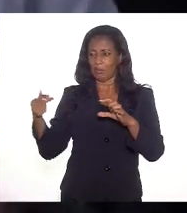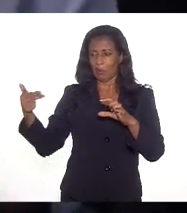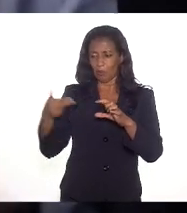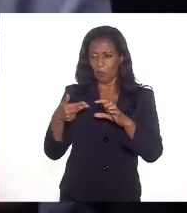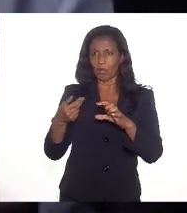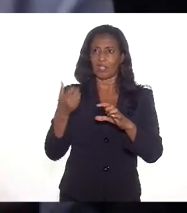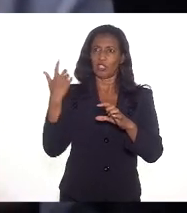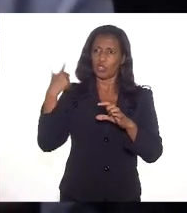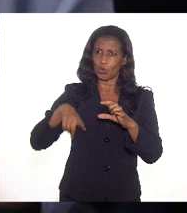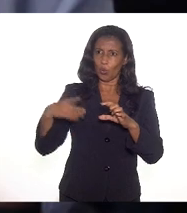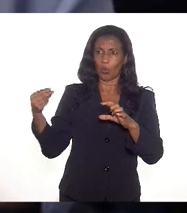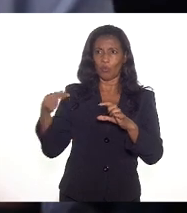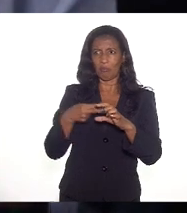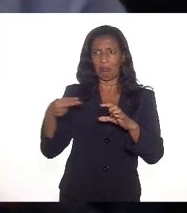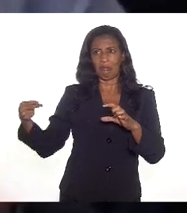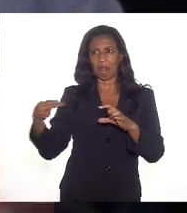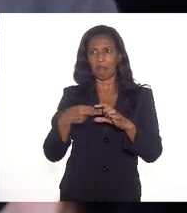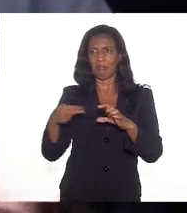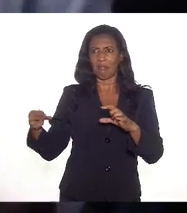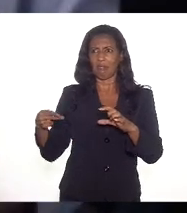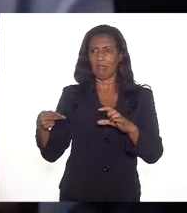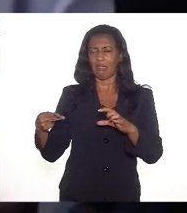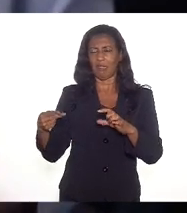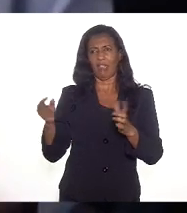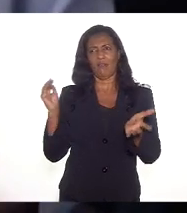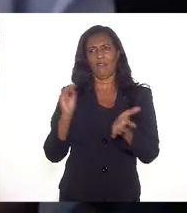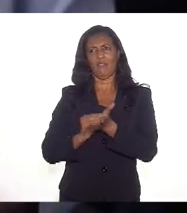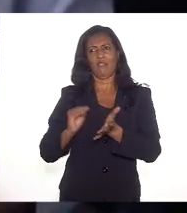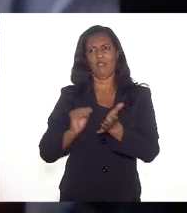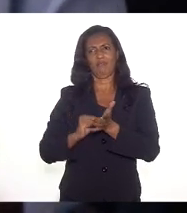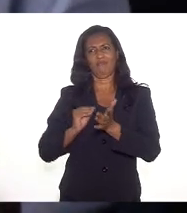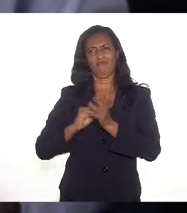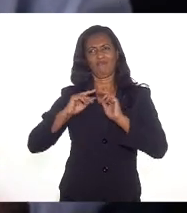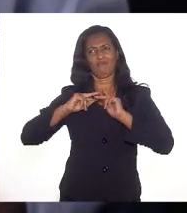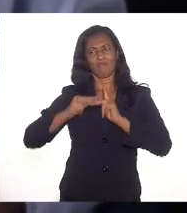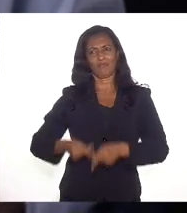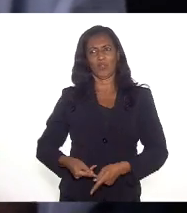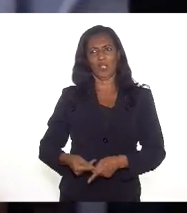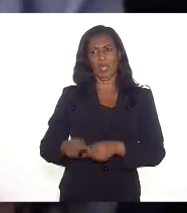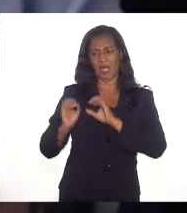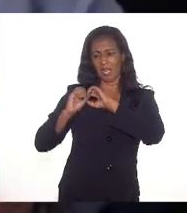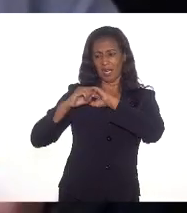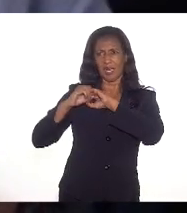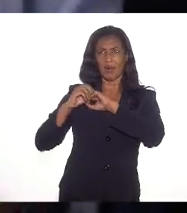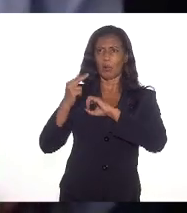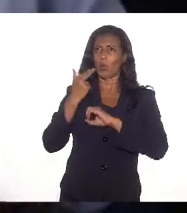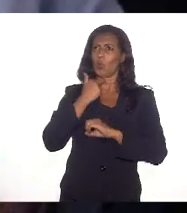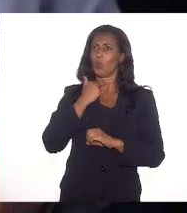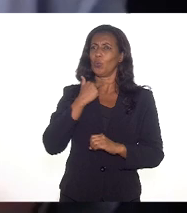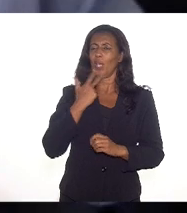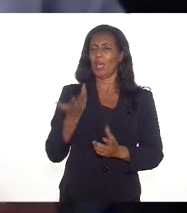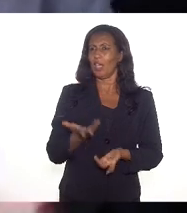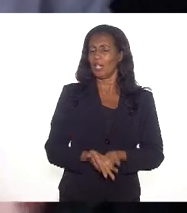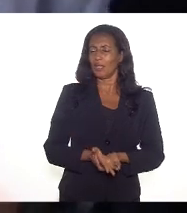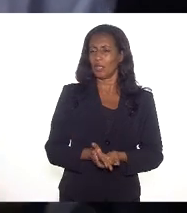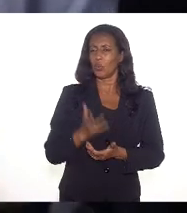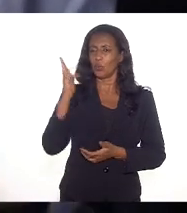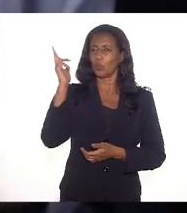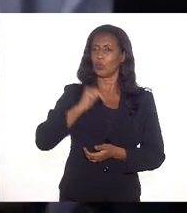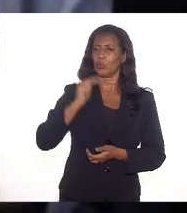desumano. É desumano. Com câmeras móveis, é desumano. Não vai funcionar